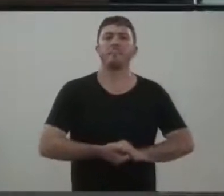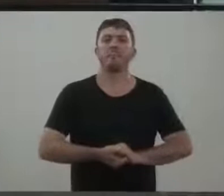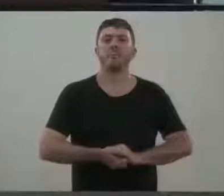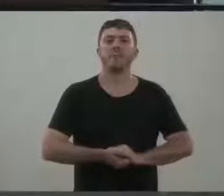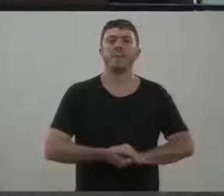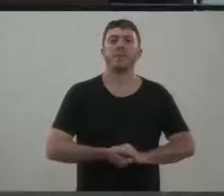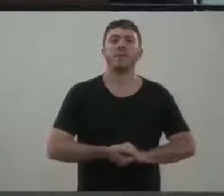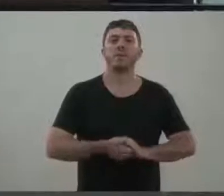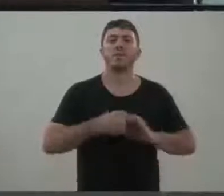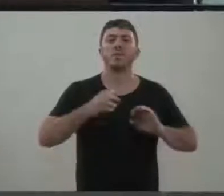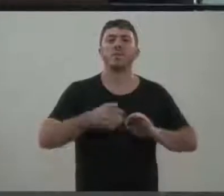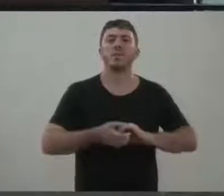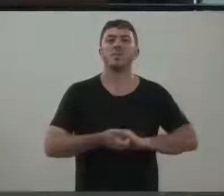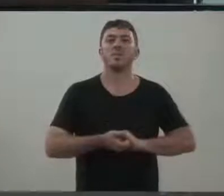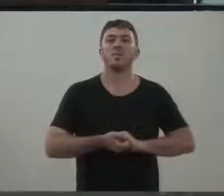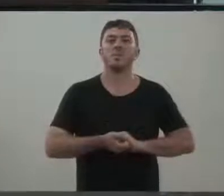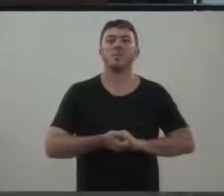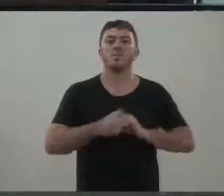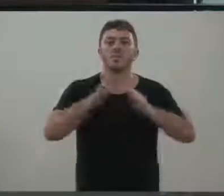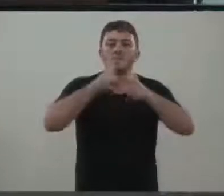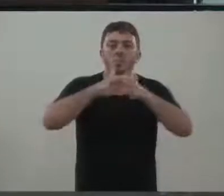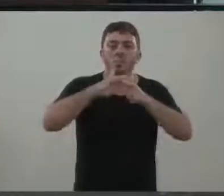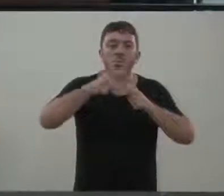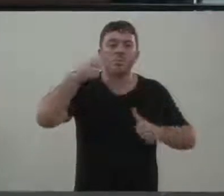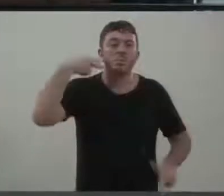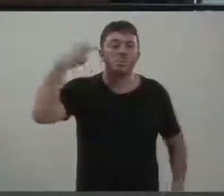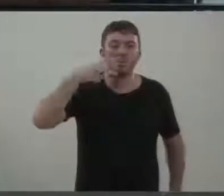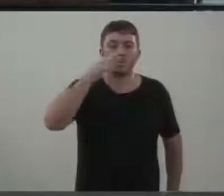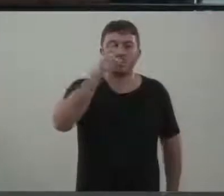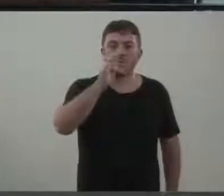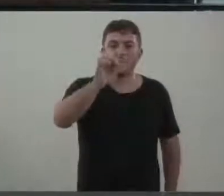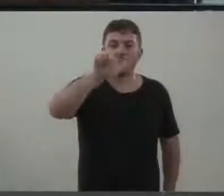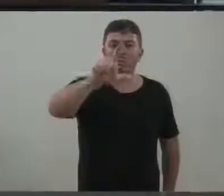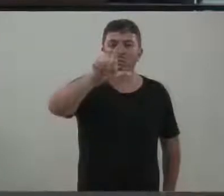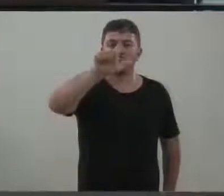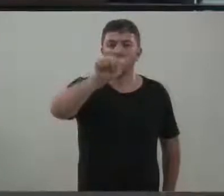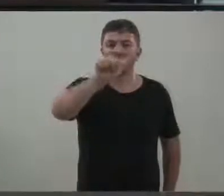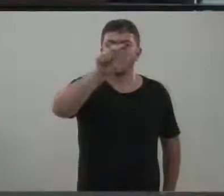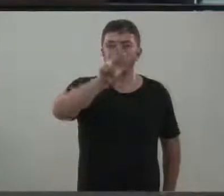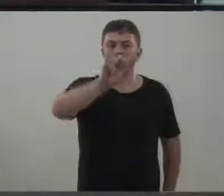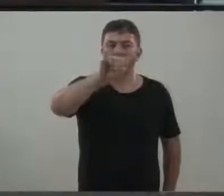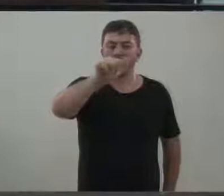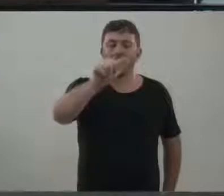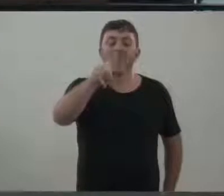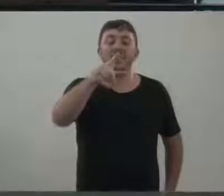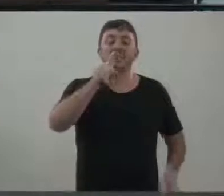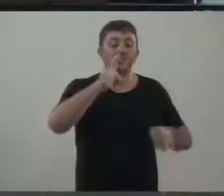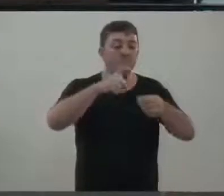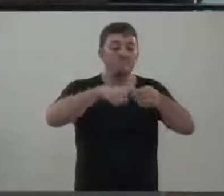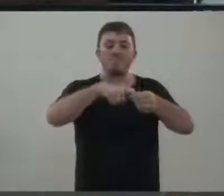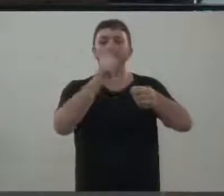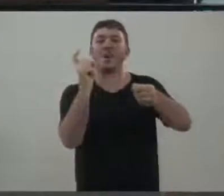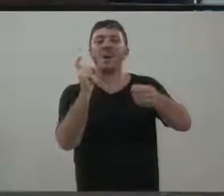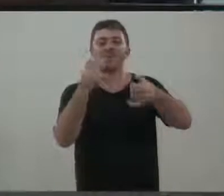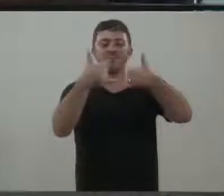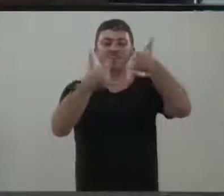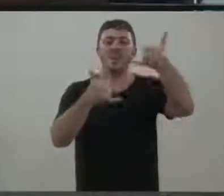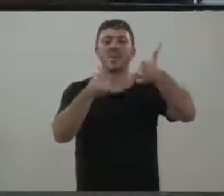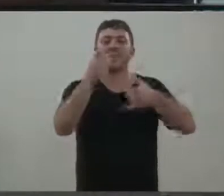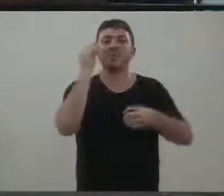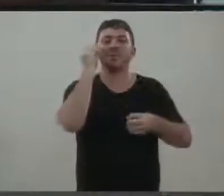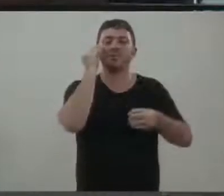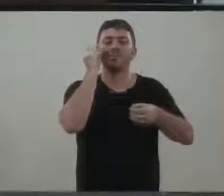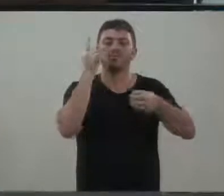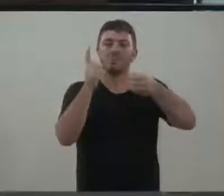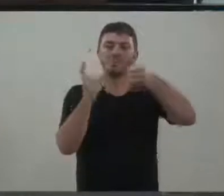A vereadora Flávia teve um problema técnico na casa dela, na transmissão, está tentando se restabelecer. Então, nesse momento, eu vou